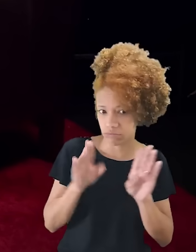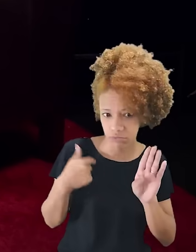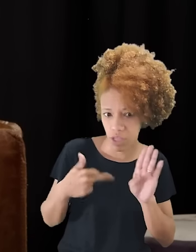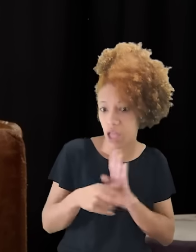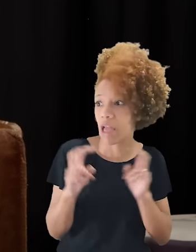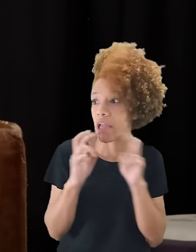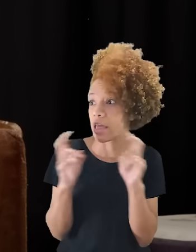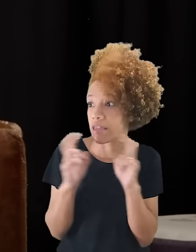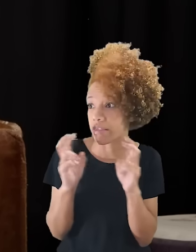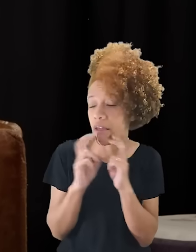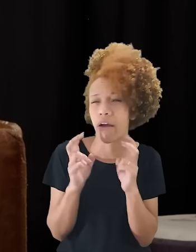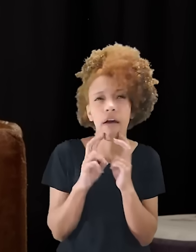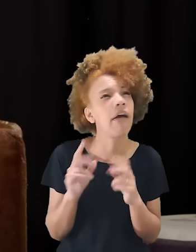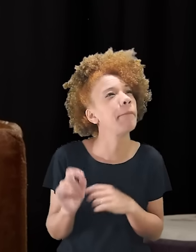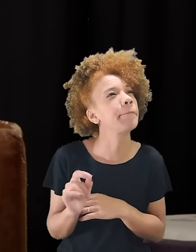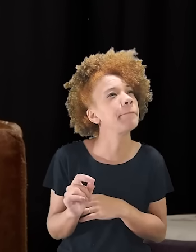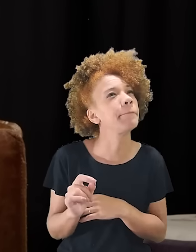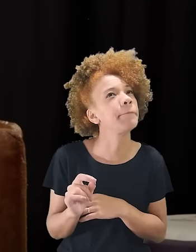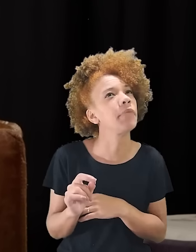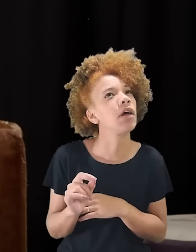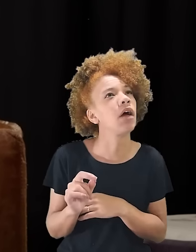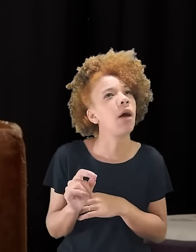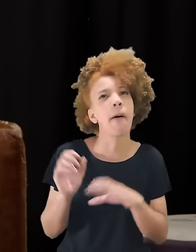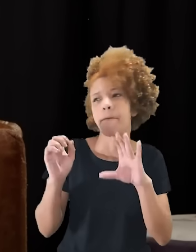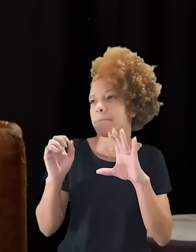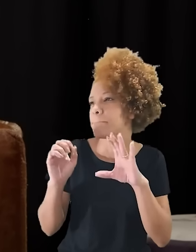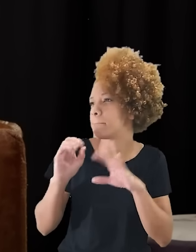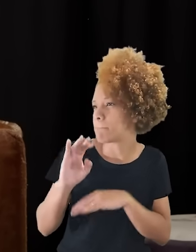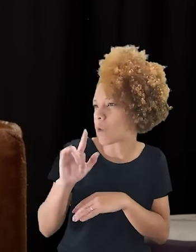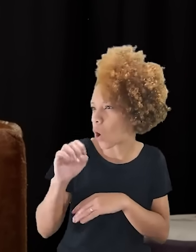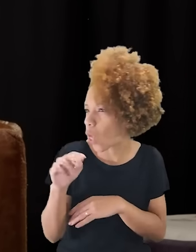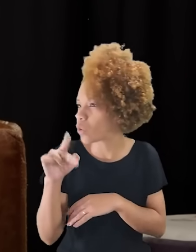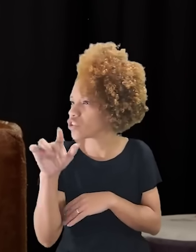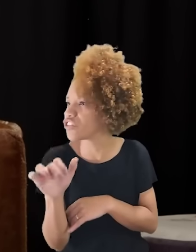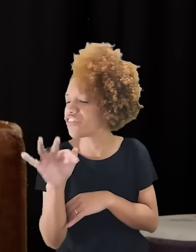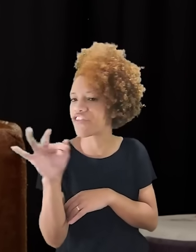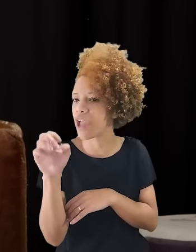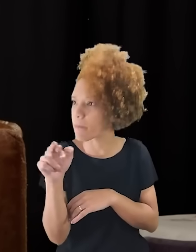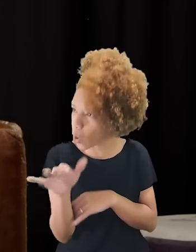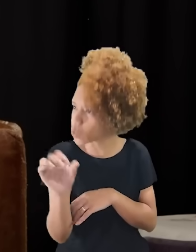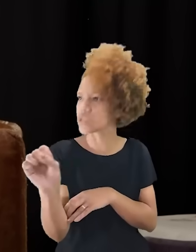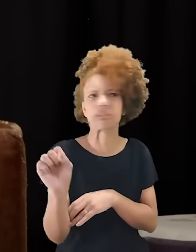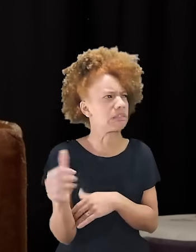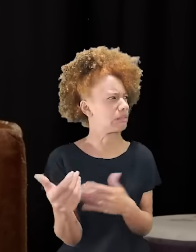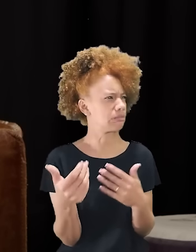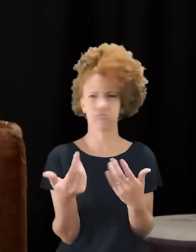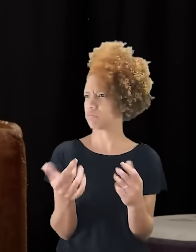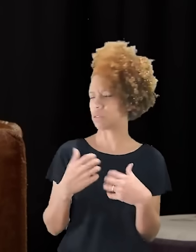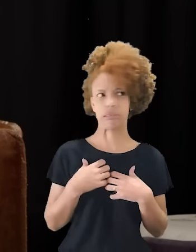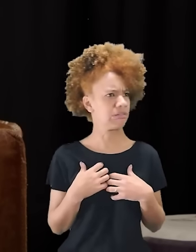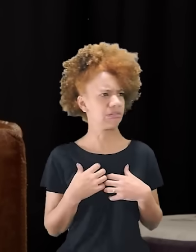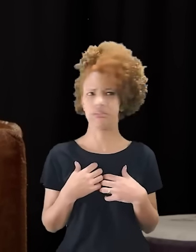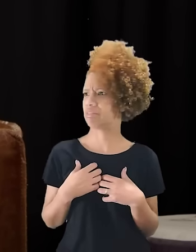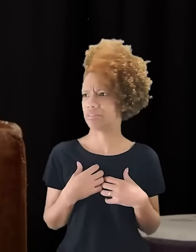porta os caras começaram a gritar é blond Famous blond Famous e grita e grita e grita e eu assim